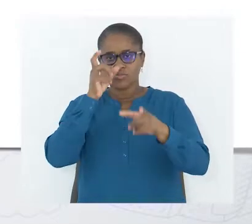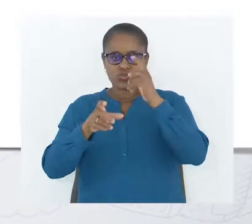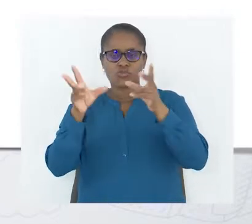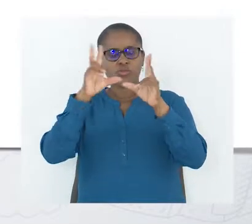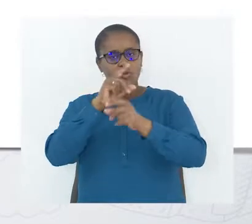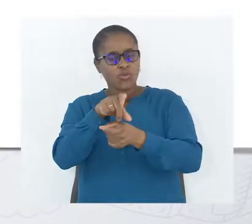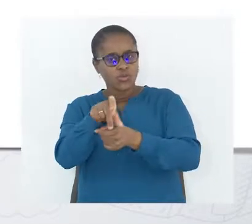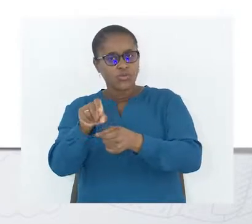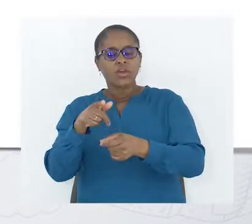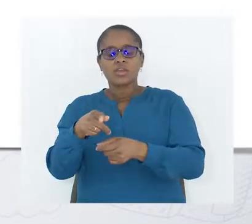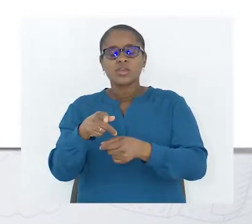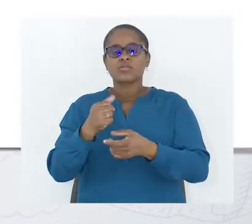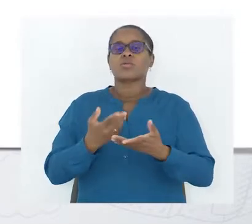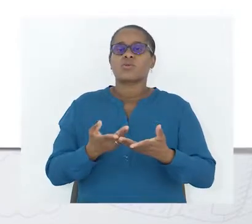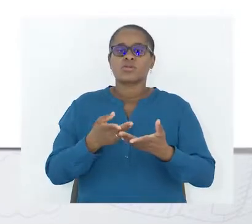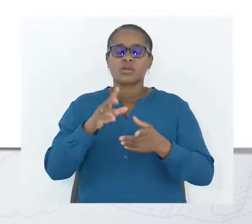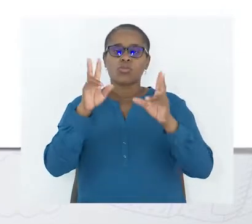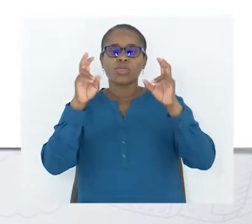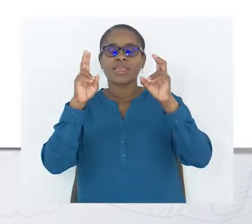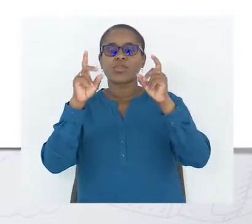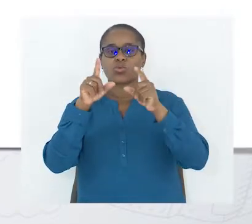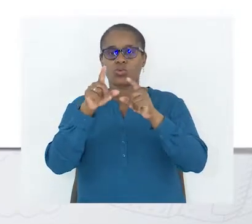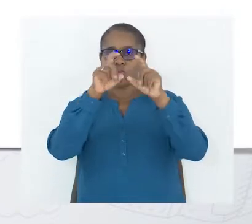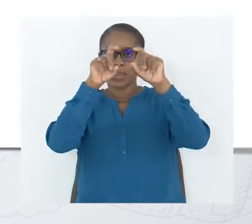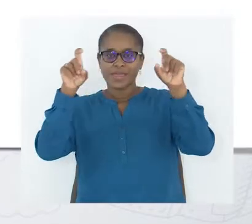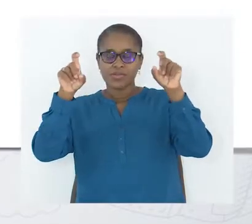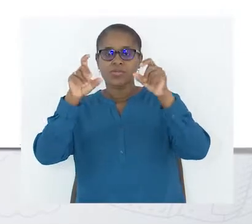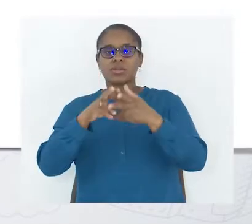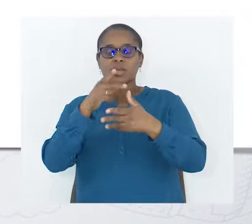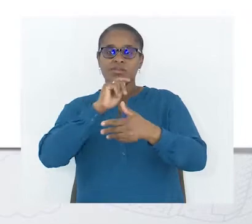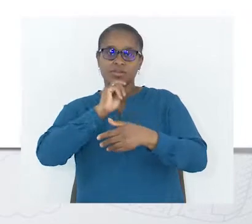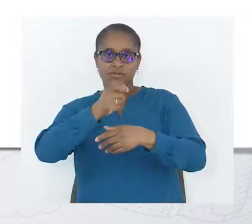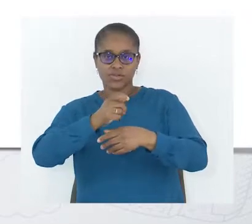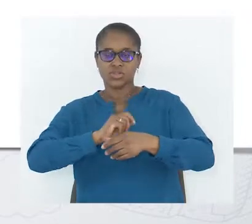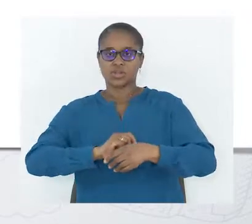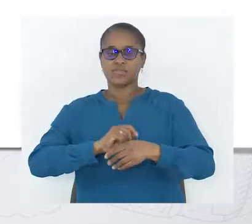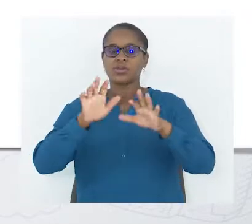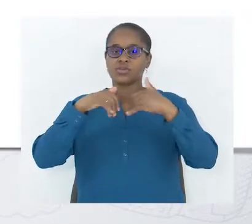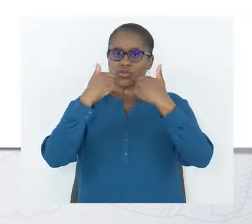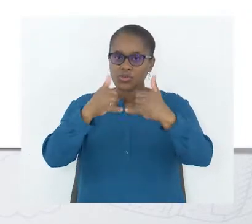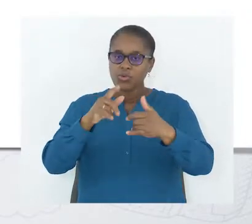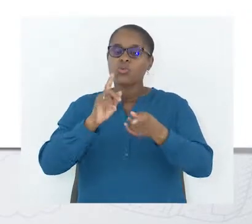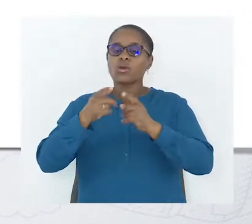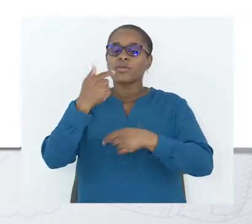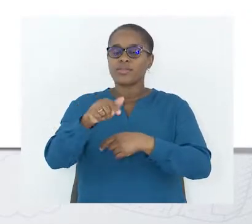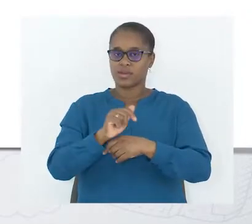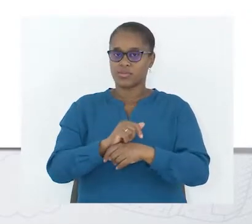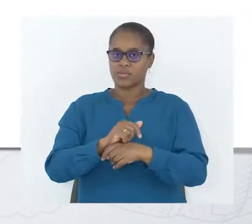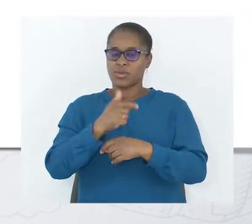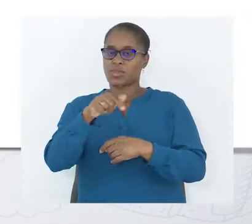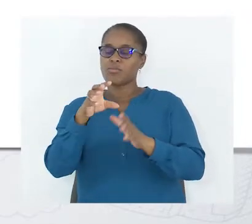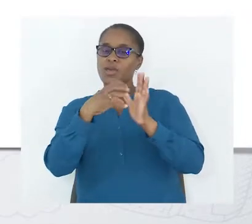Aqui o que é que temos? Temos o título da entrevista. Depois, o que é que temos? Temos